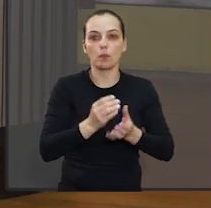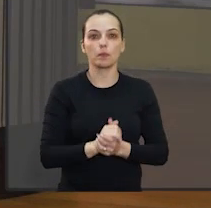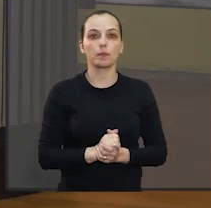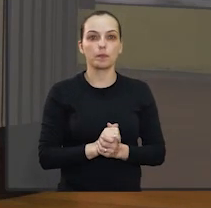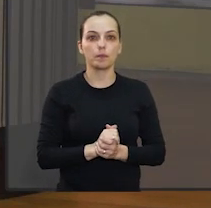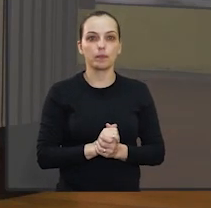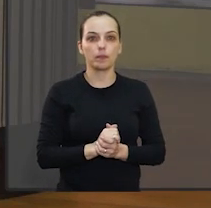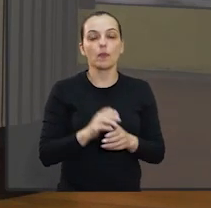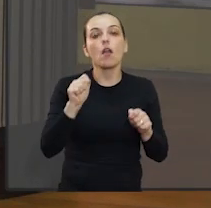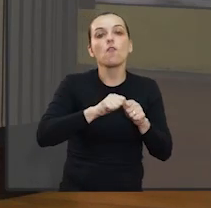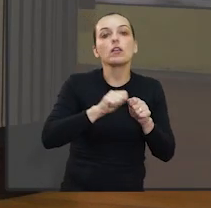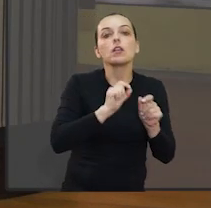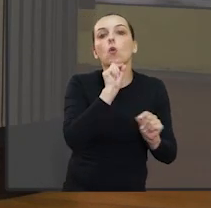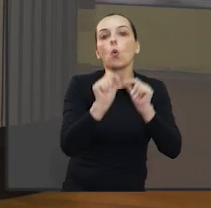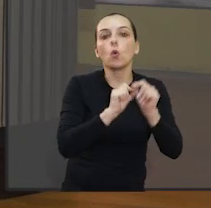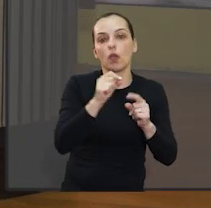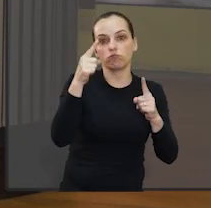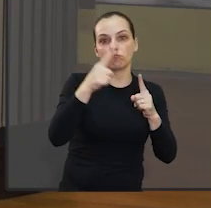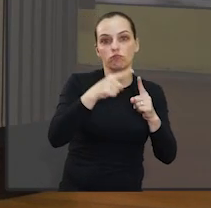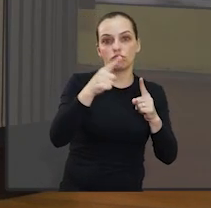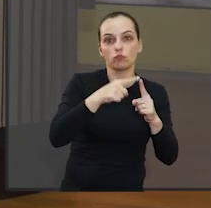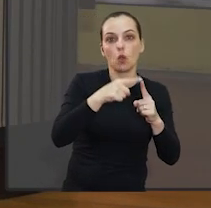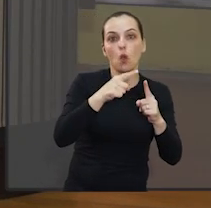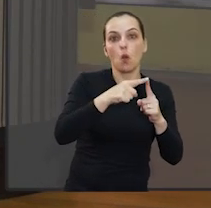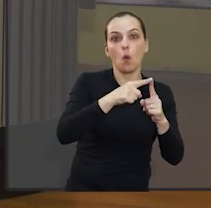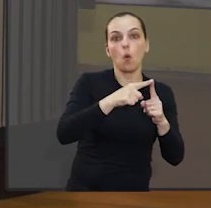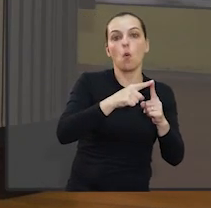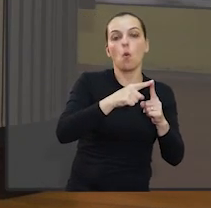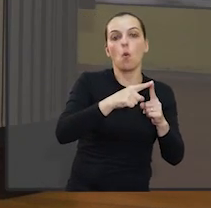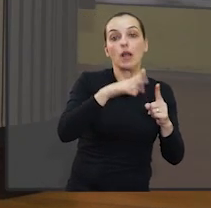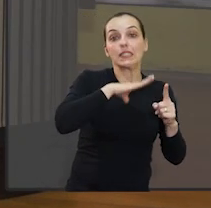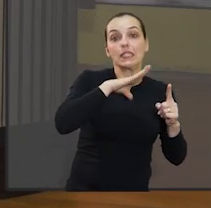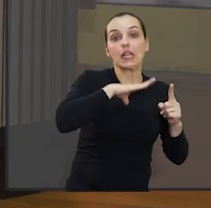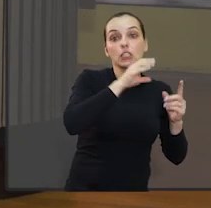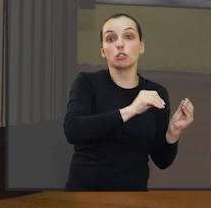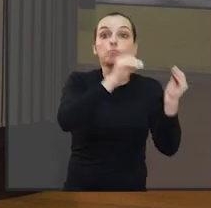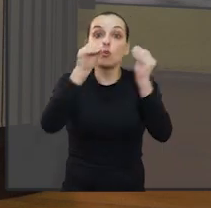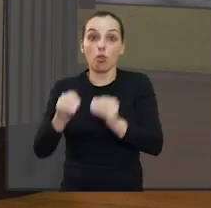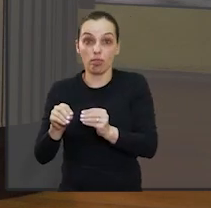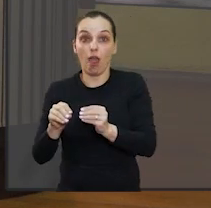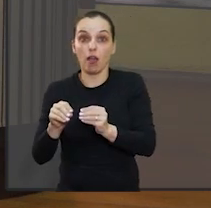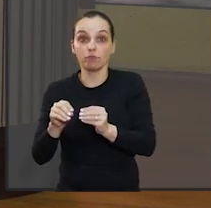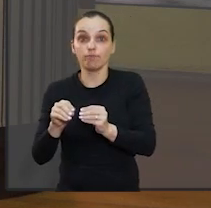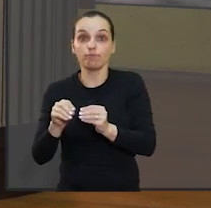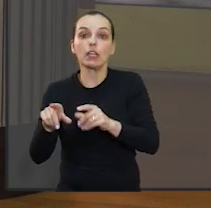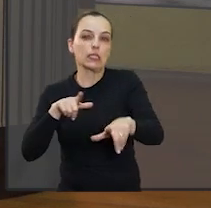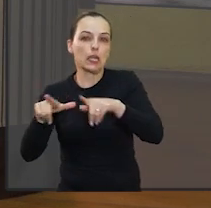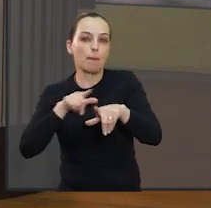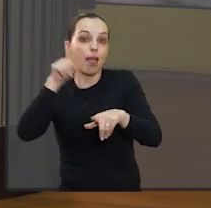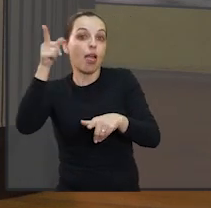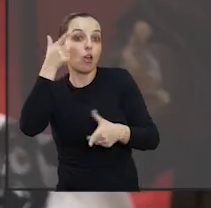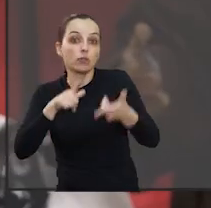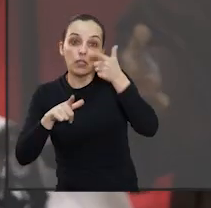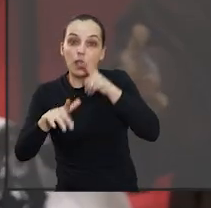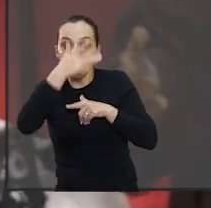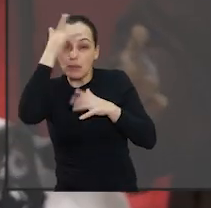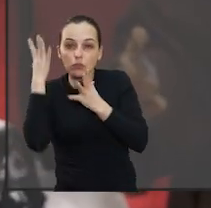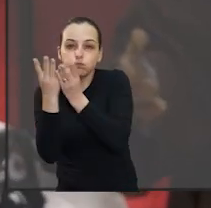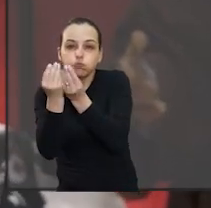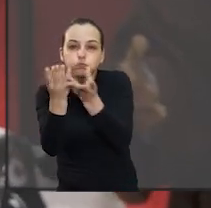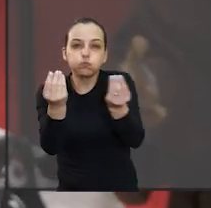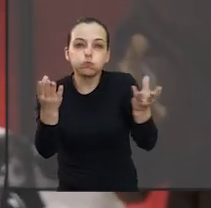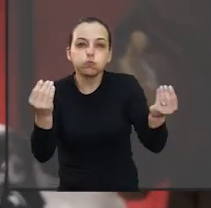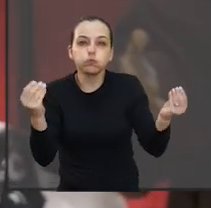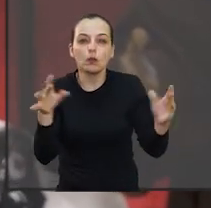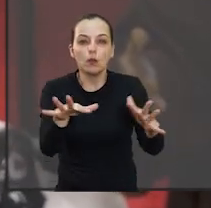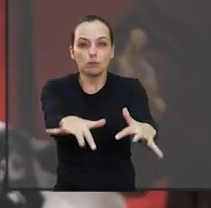muda da cidade e vai tentar resolver essa questão das suas necessidades em outro lugar com maior espaço, mais